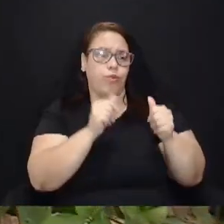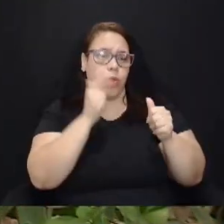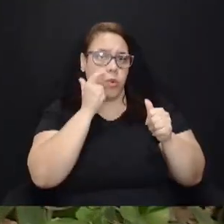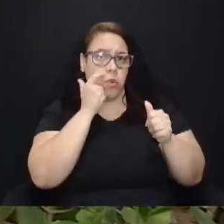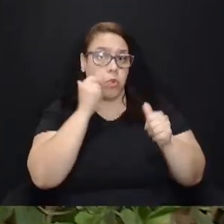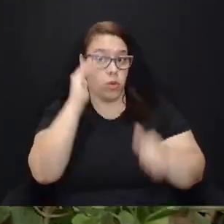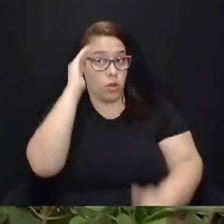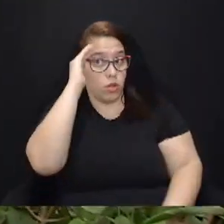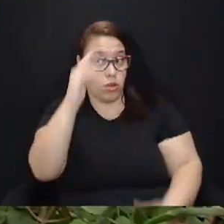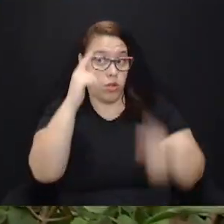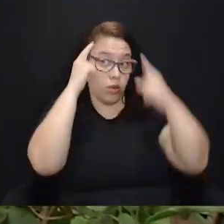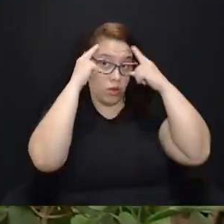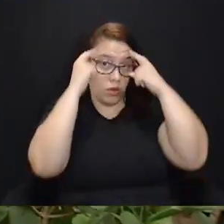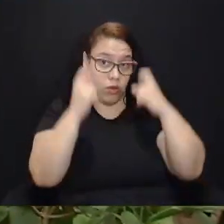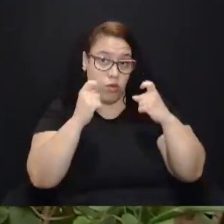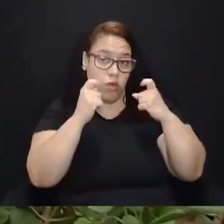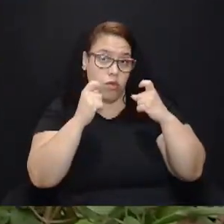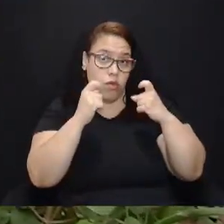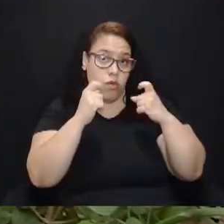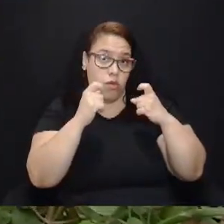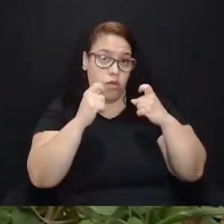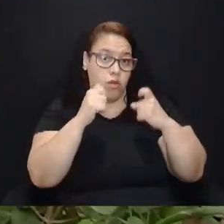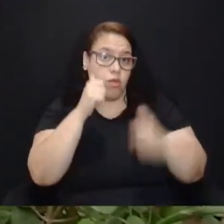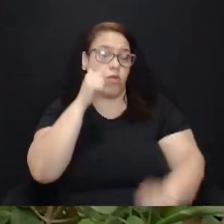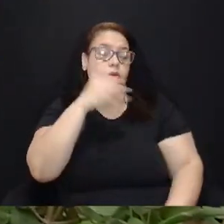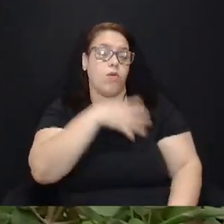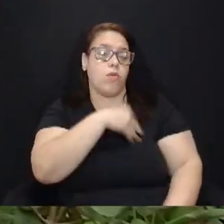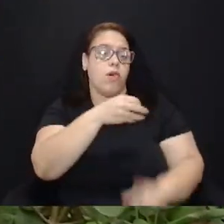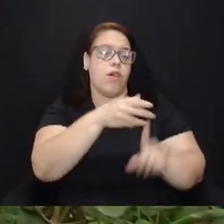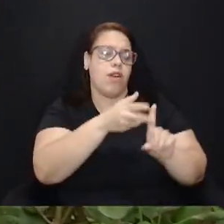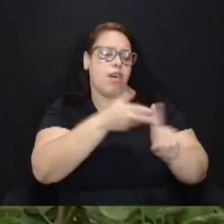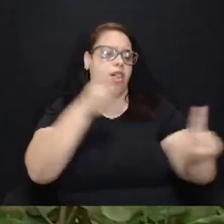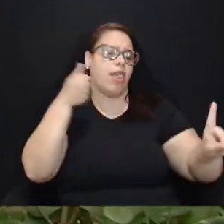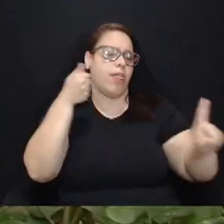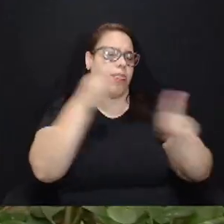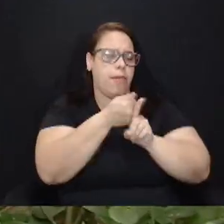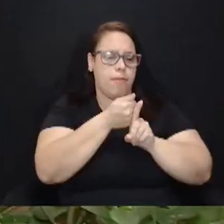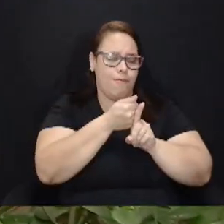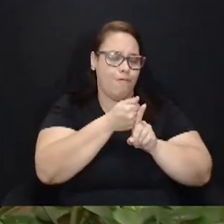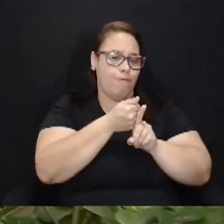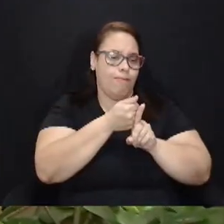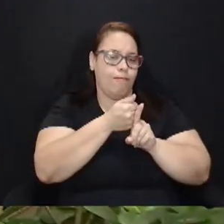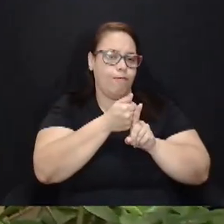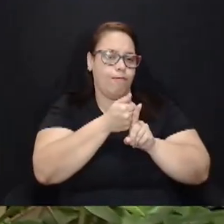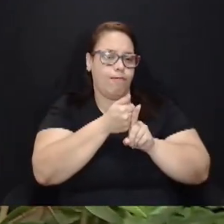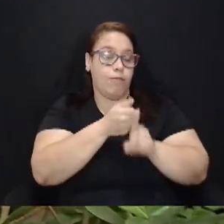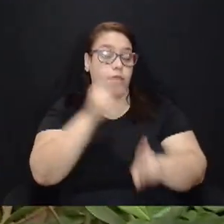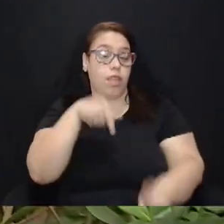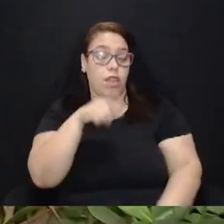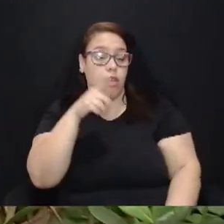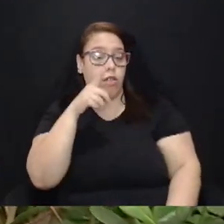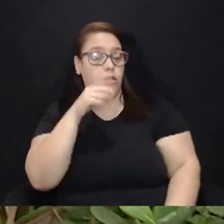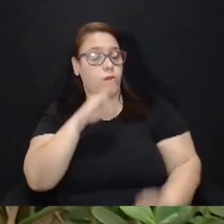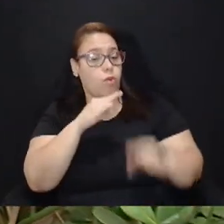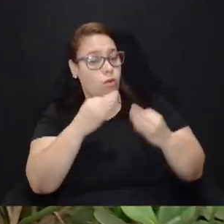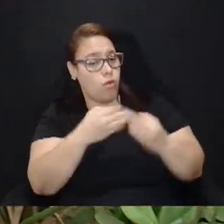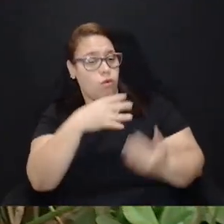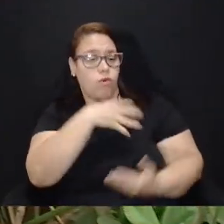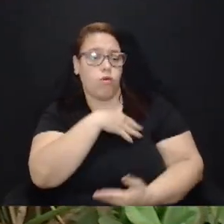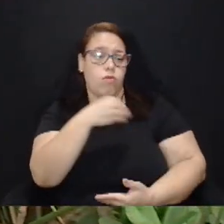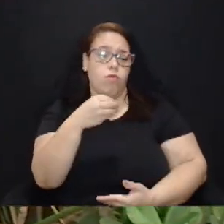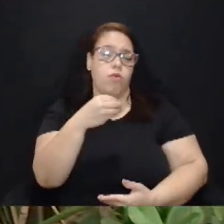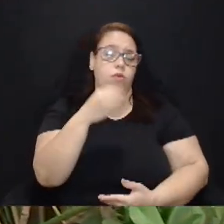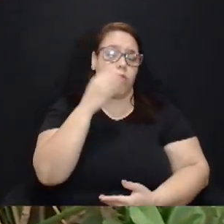você perder uma filha assassinada, tudo que você tem hoje, você luta é por uma família, é por um filho. Eu sempre falo,